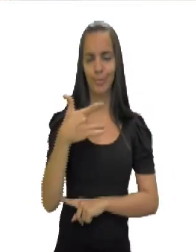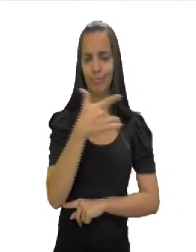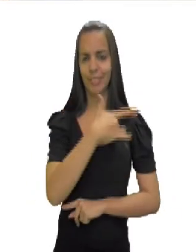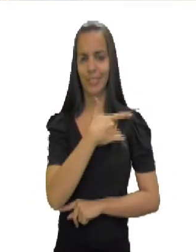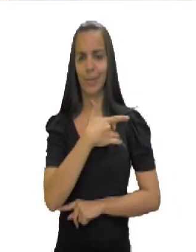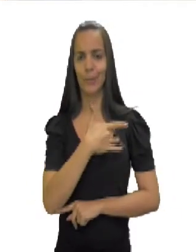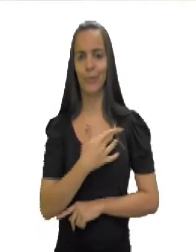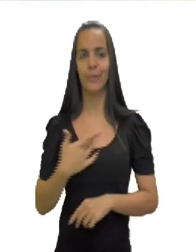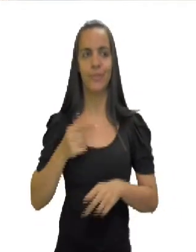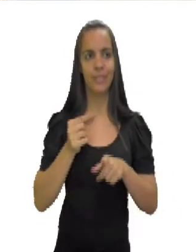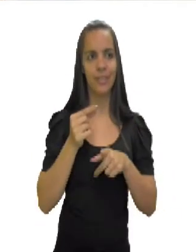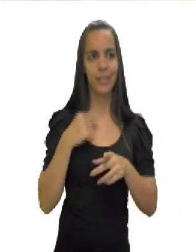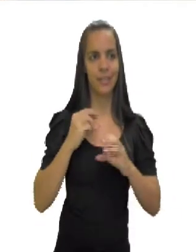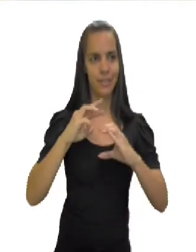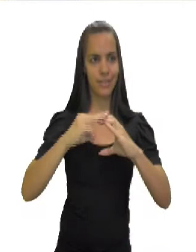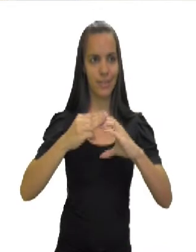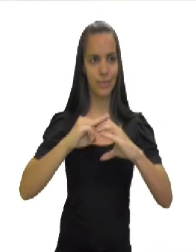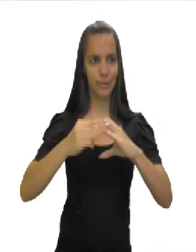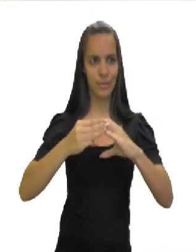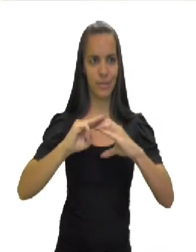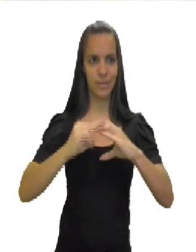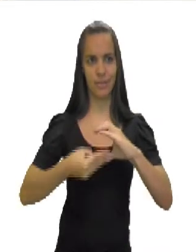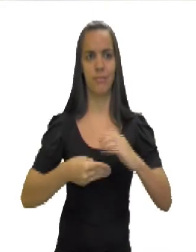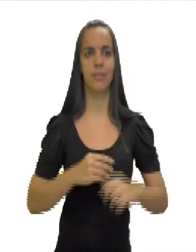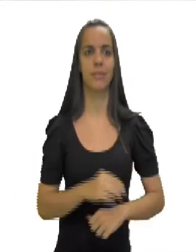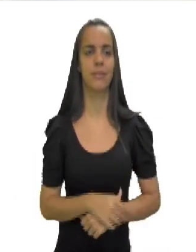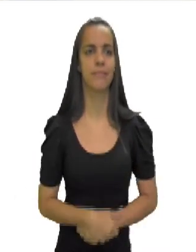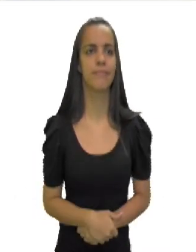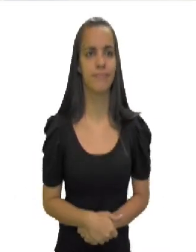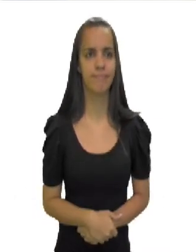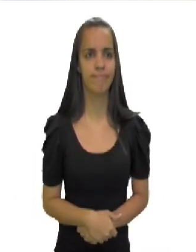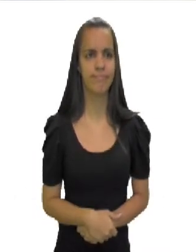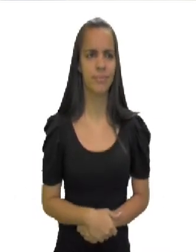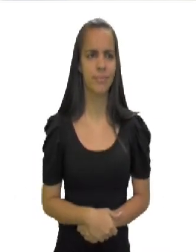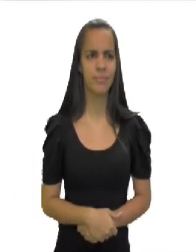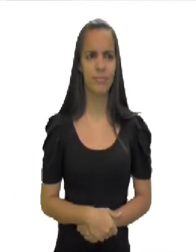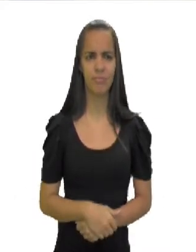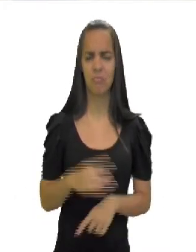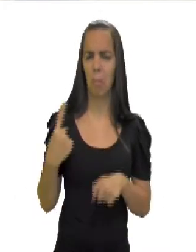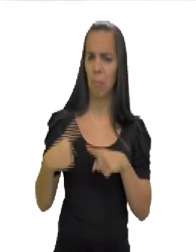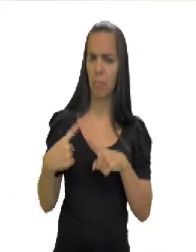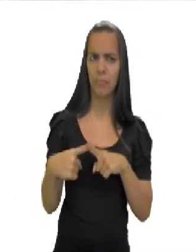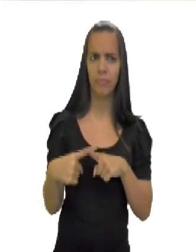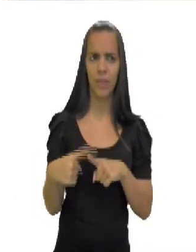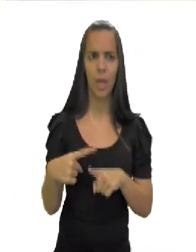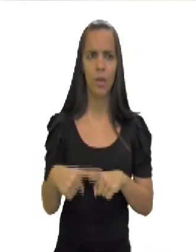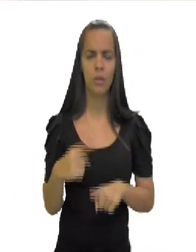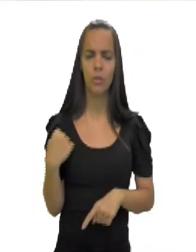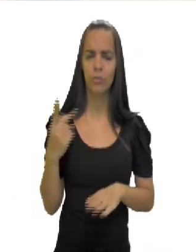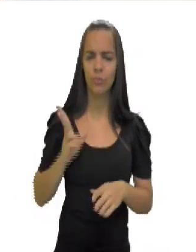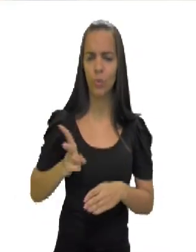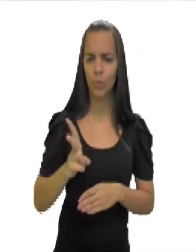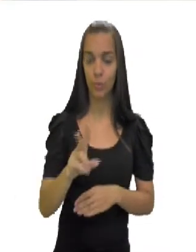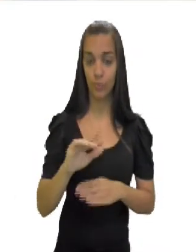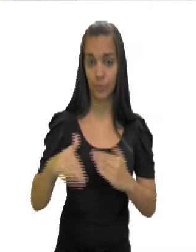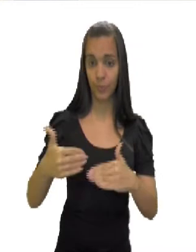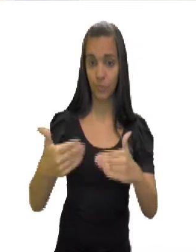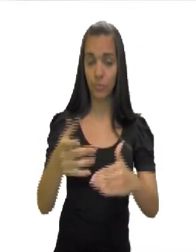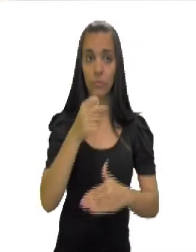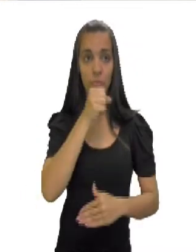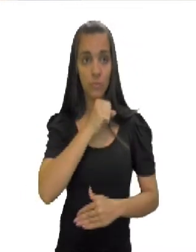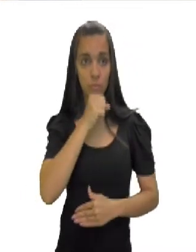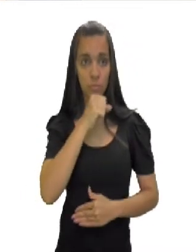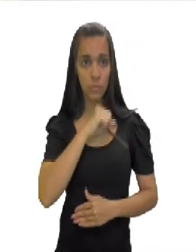hora de proteger a saúde das células. Isso porque, durante o envelhecimento,